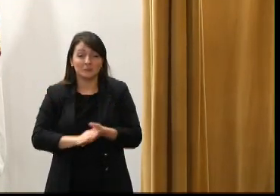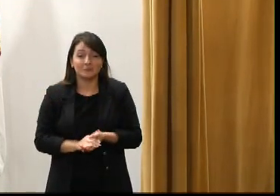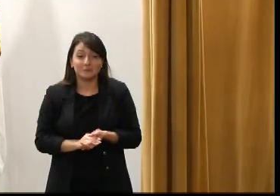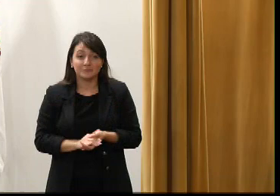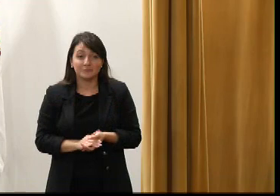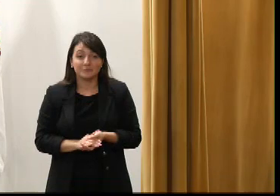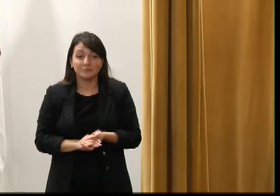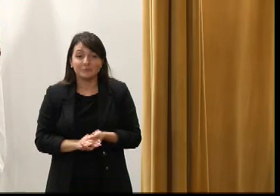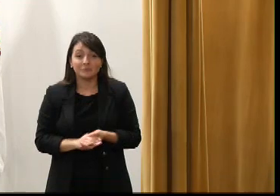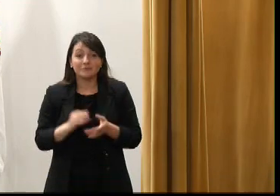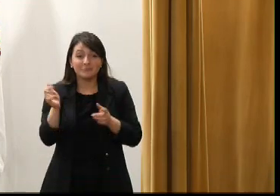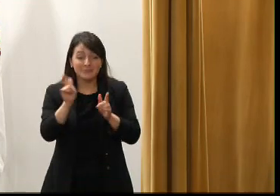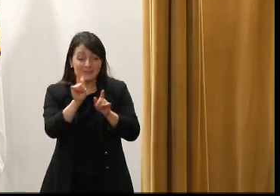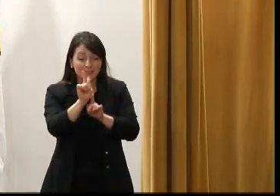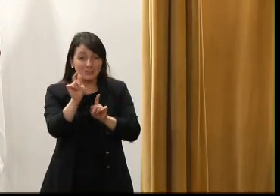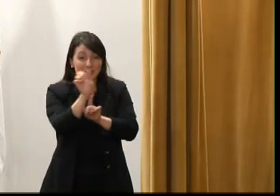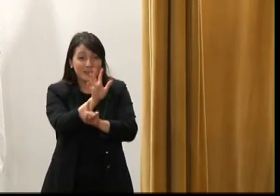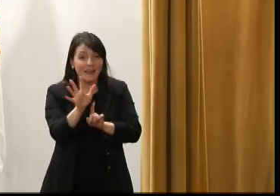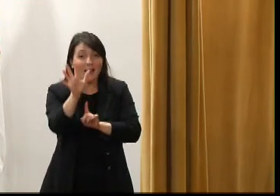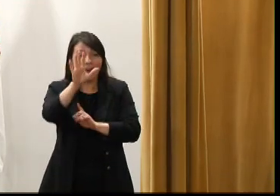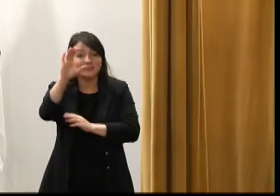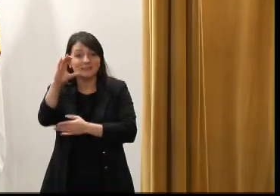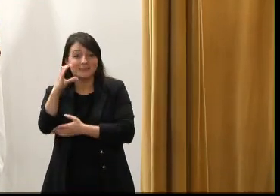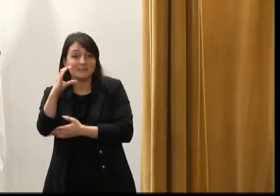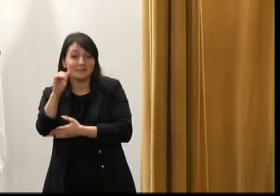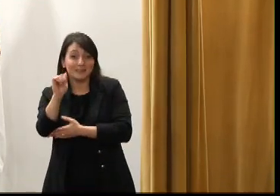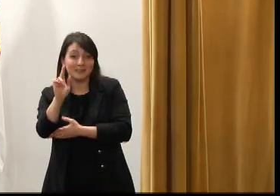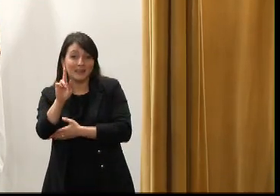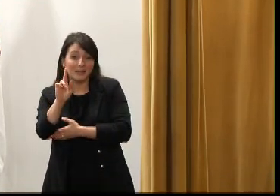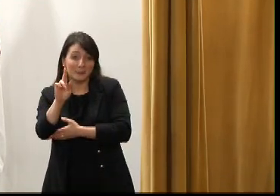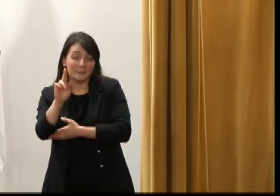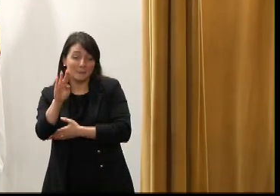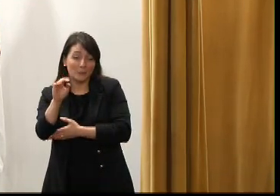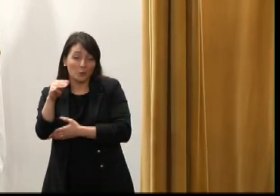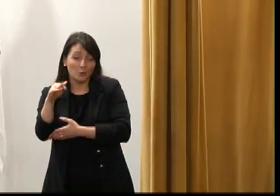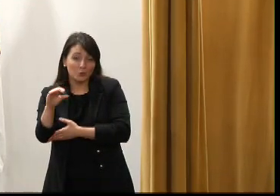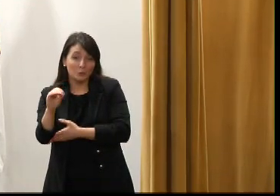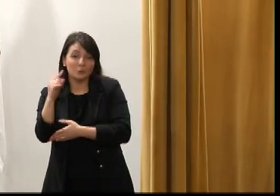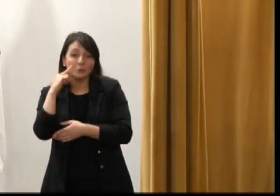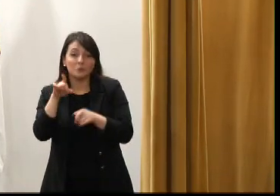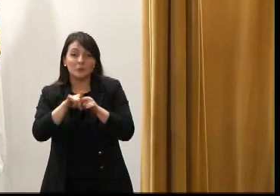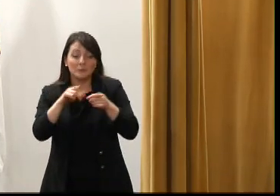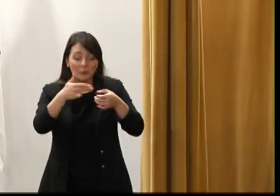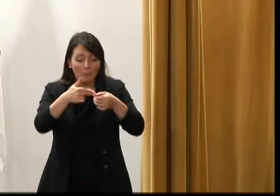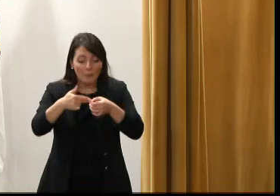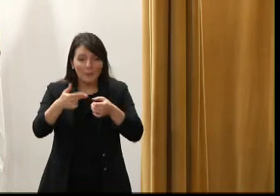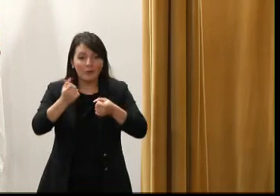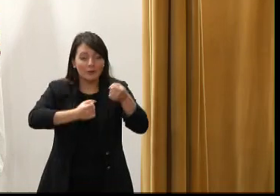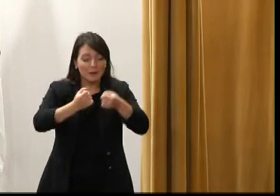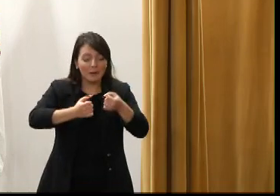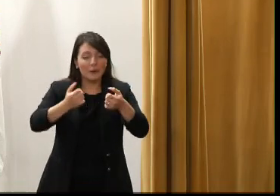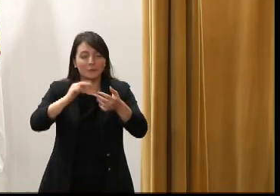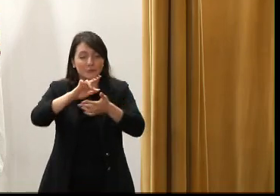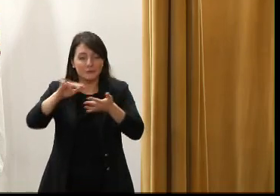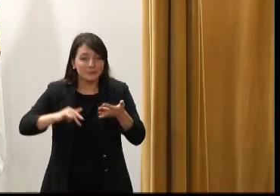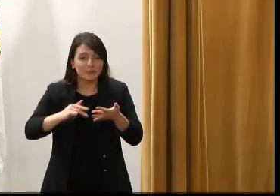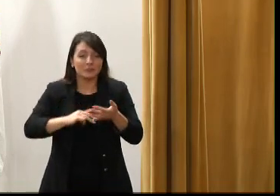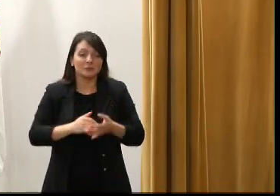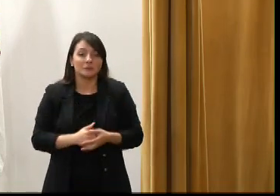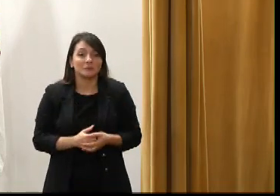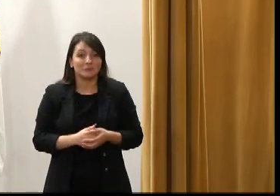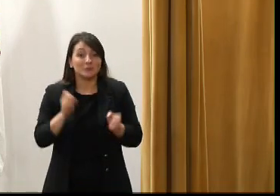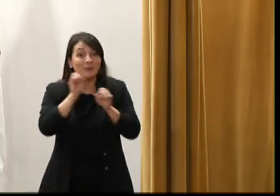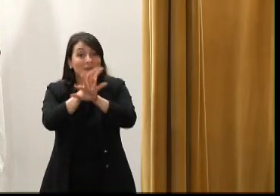emissão de gás carbônico resultante da queima de combustíveis fósseis. Está claro o agente.